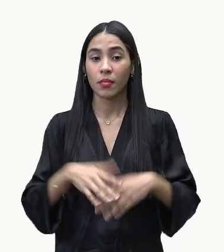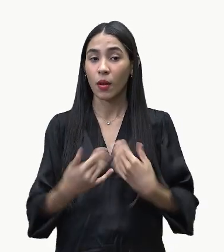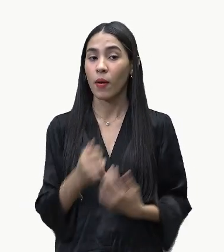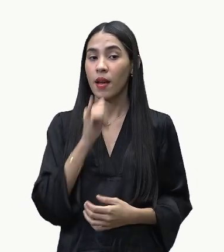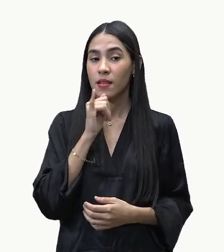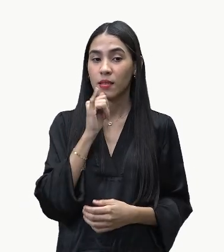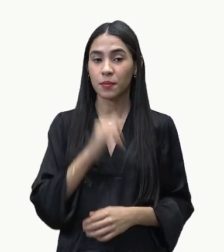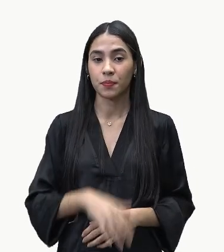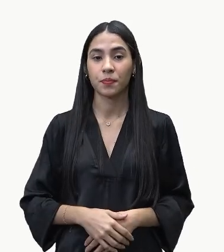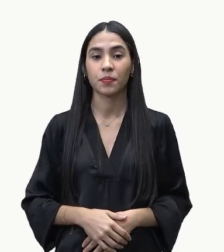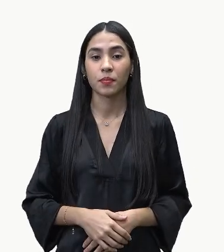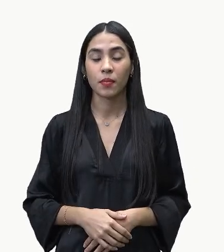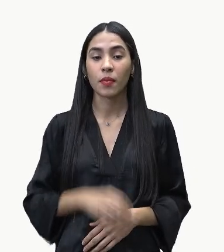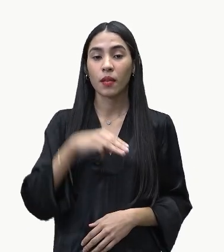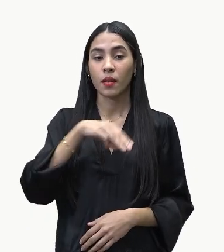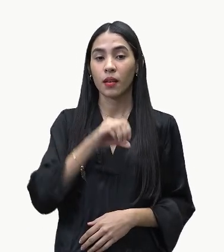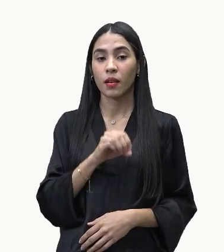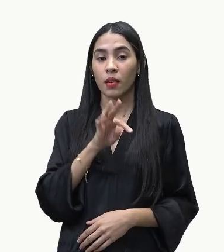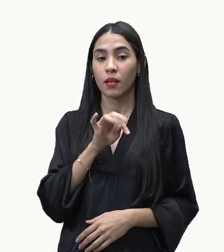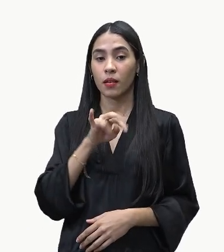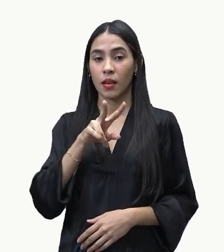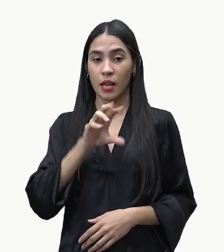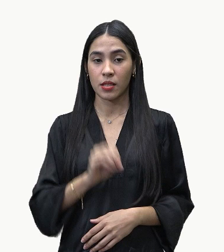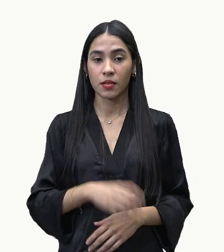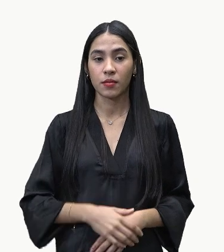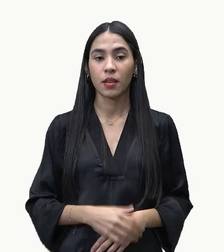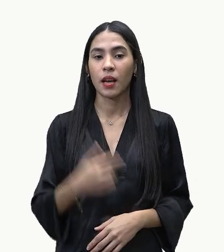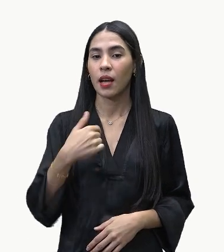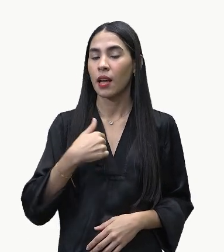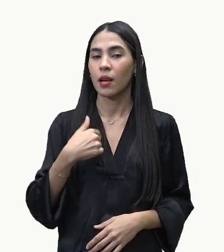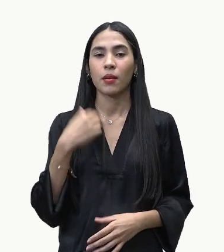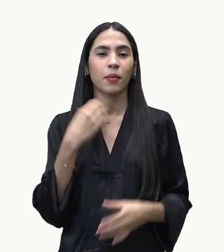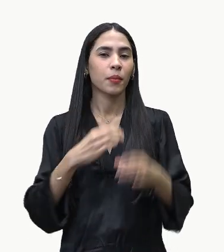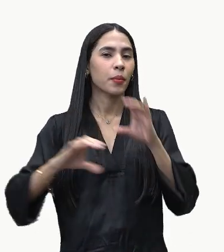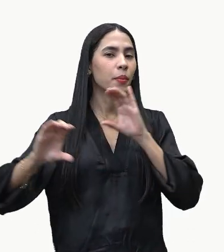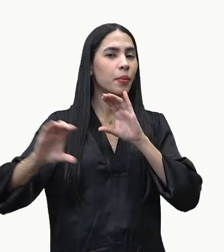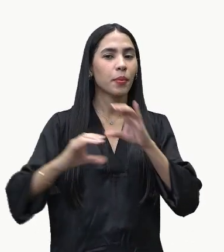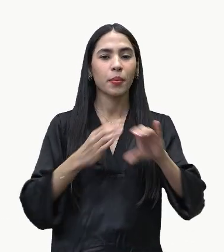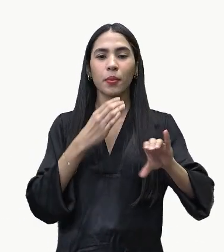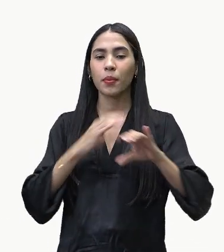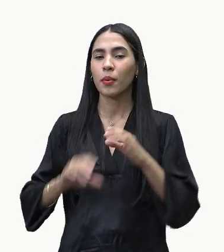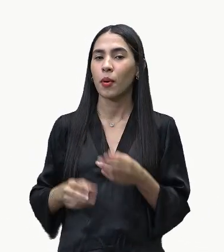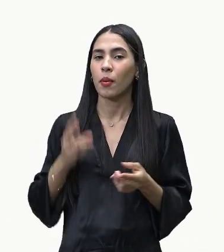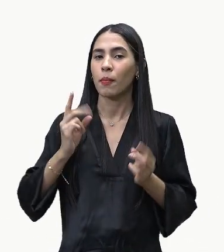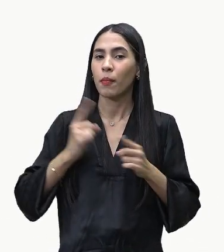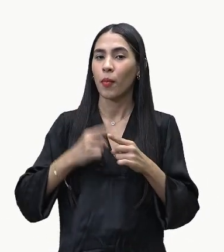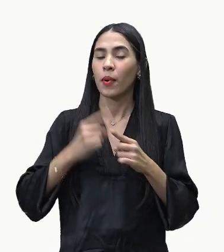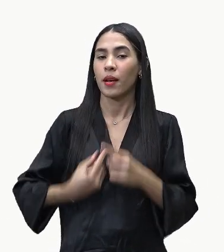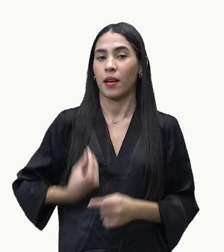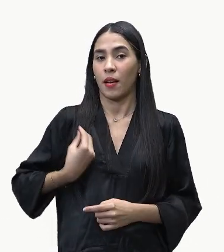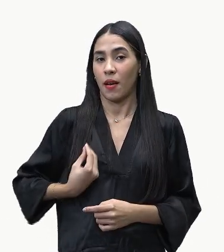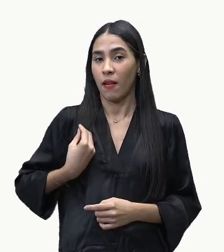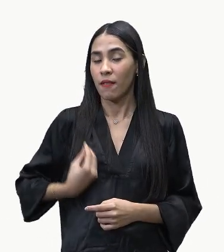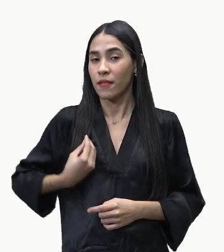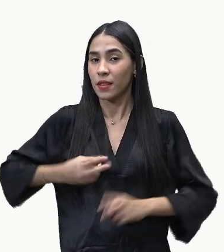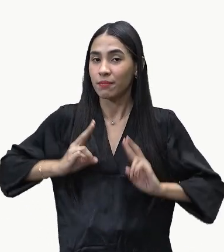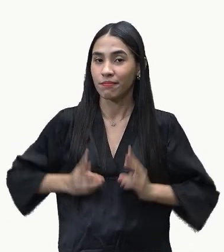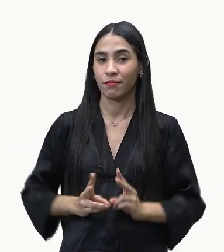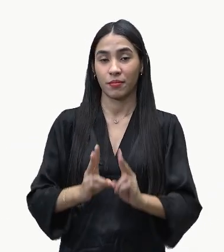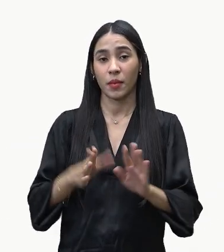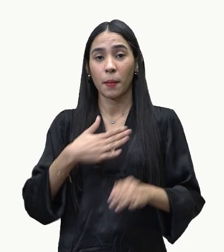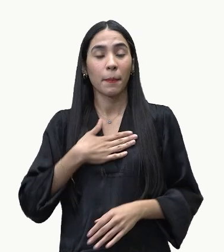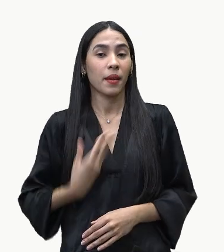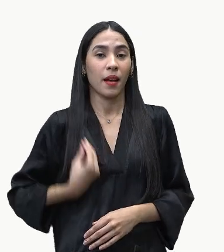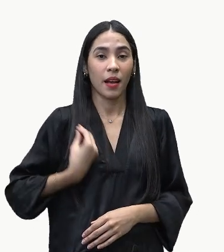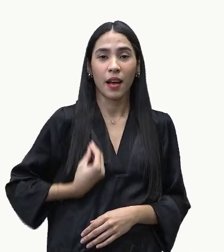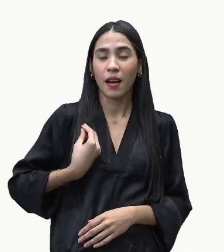exemplo. Motivo. Eu canto porque o instante existe e a minha vida